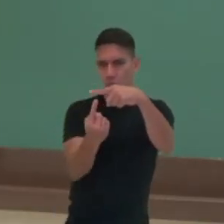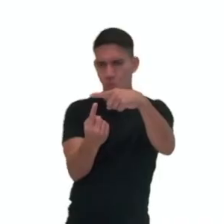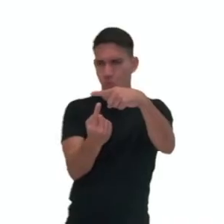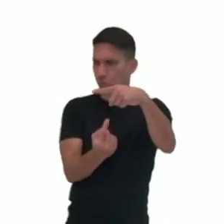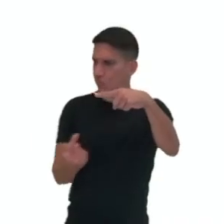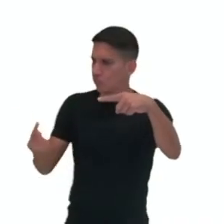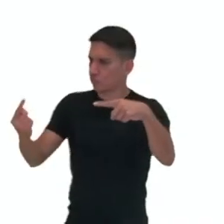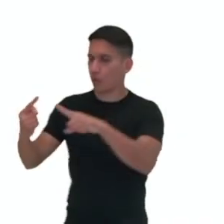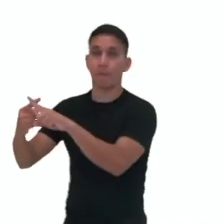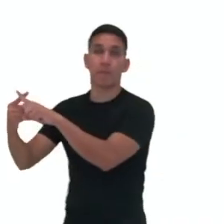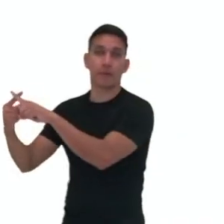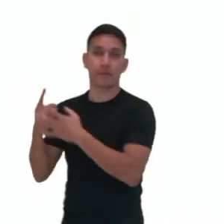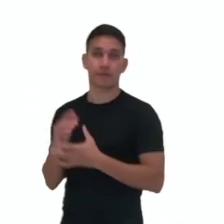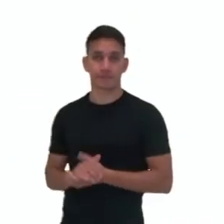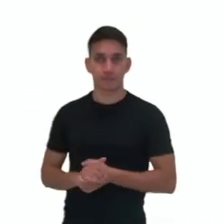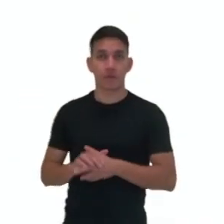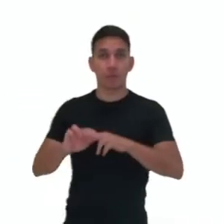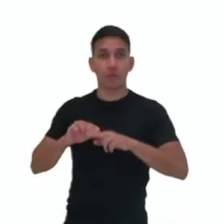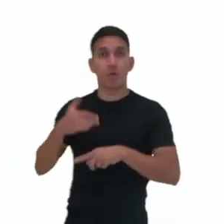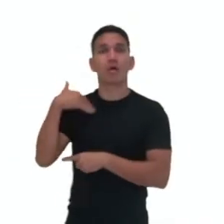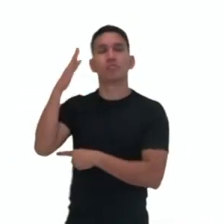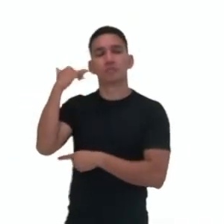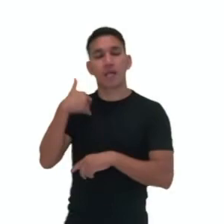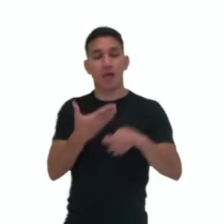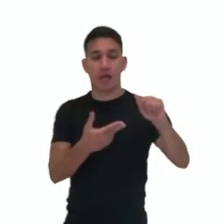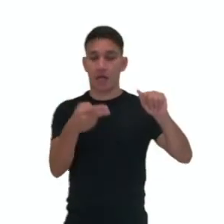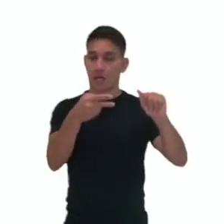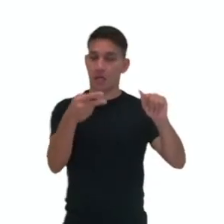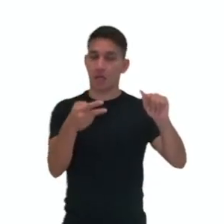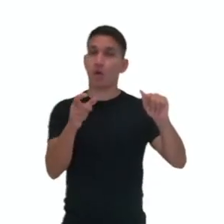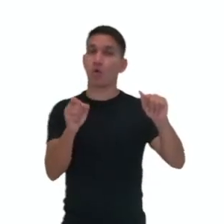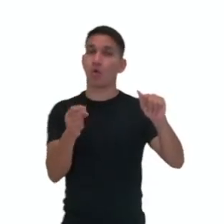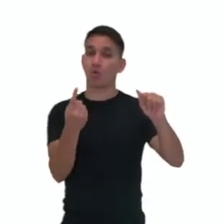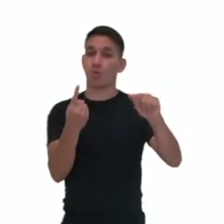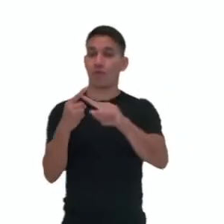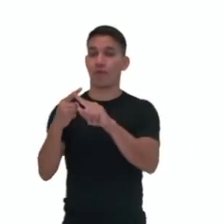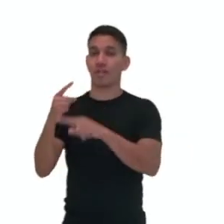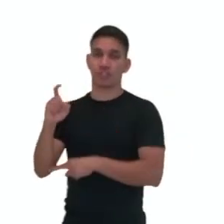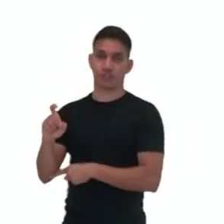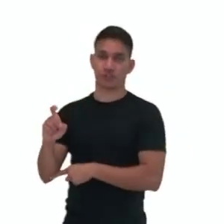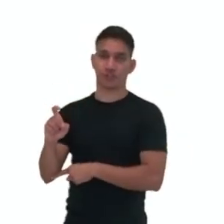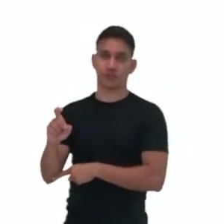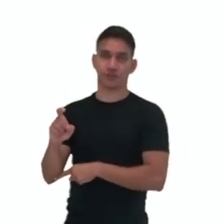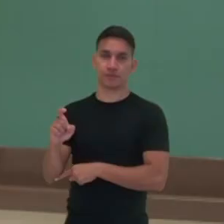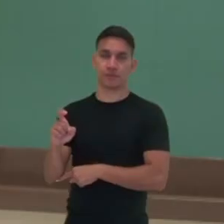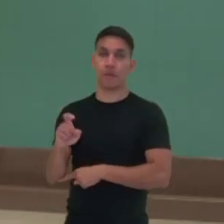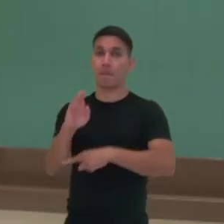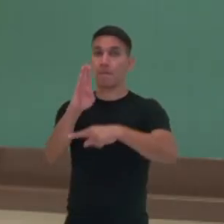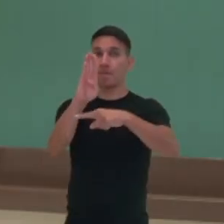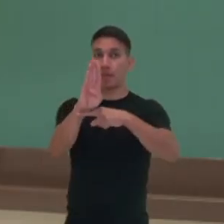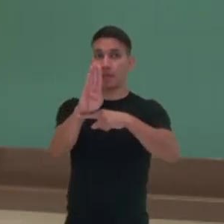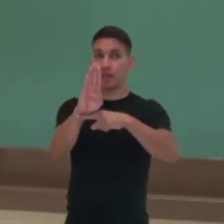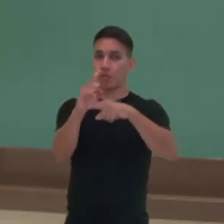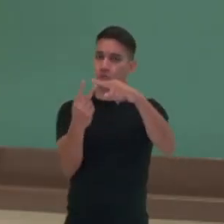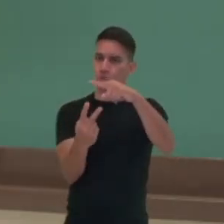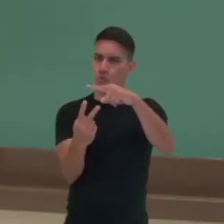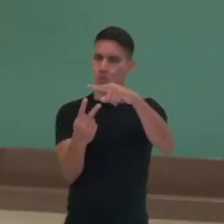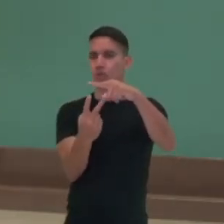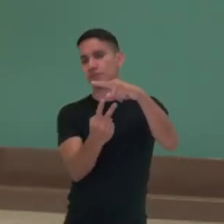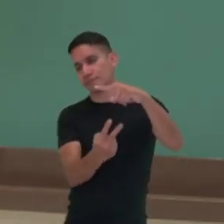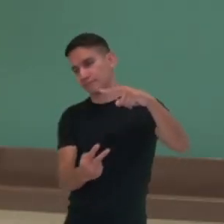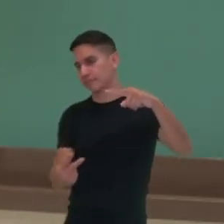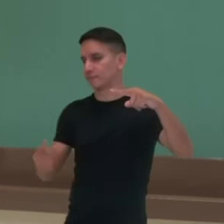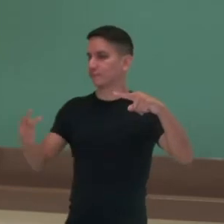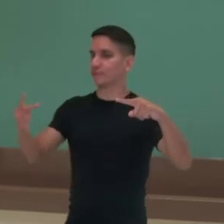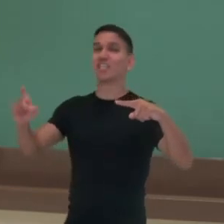lado, multiplicando. Então, eu sei que A é igual a 1 vezes o x. Esse 2 está